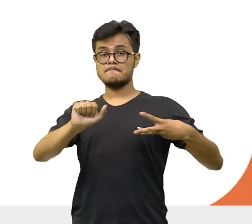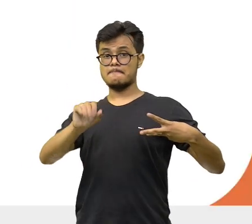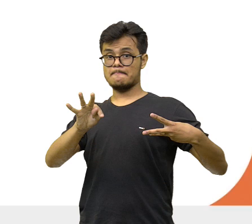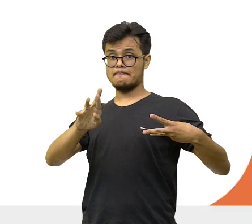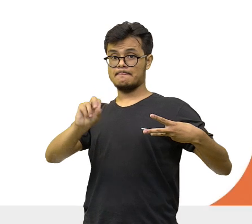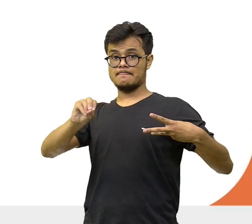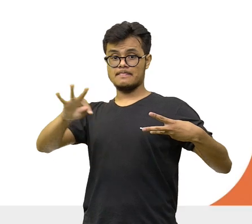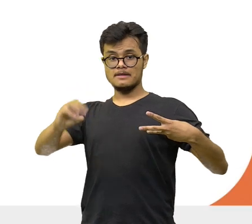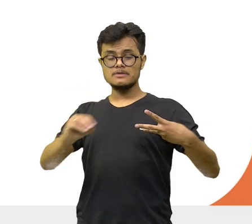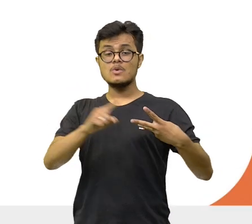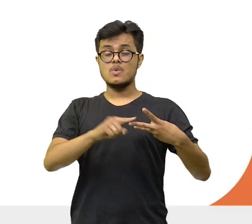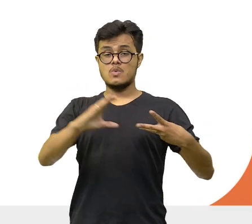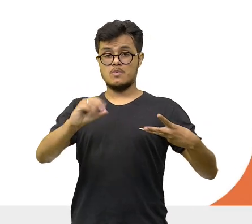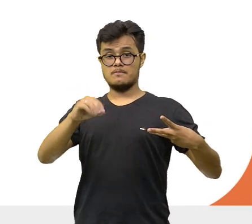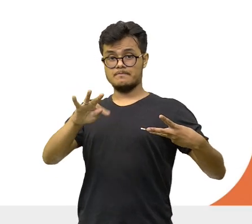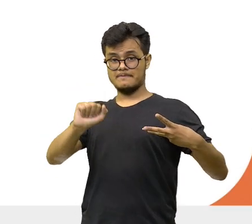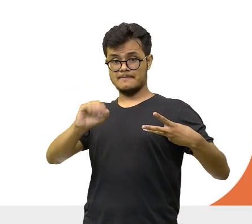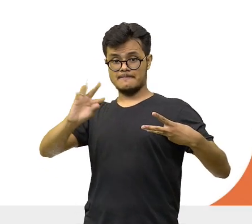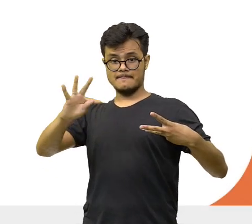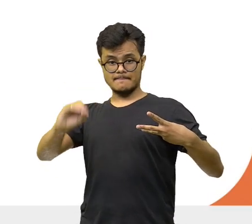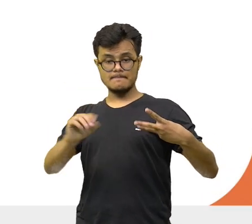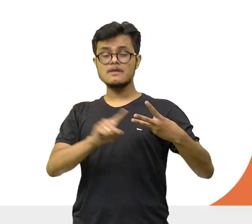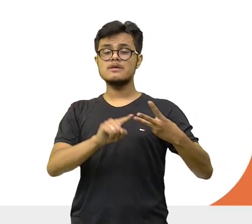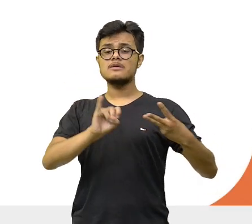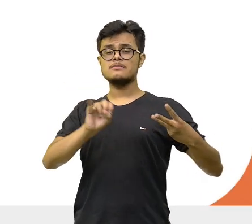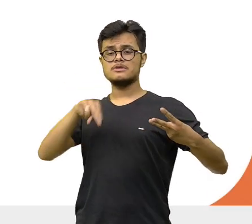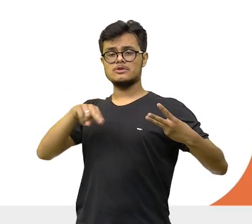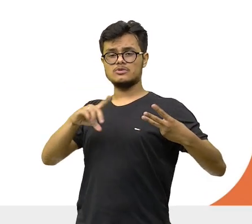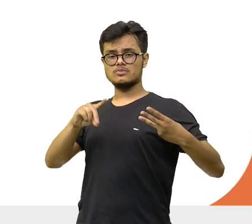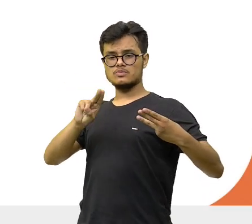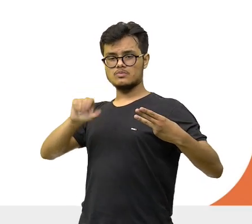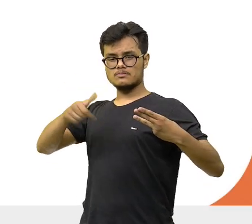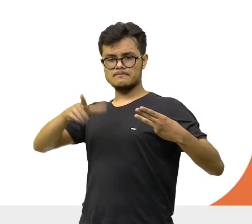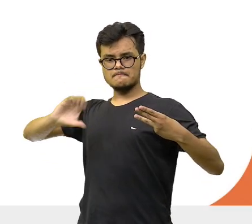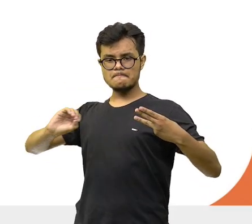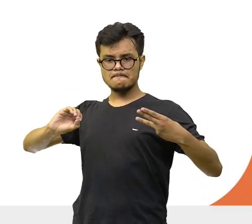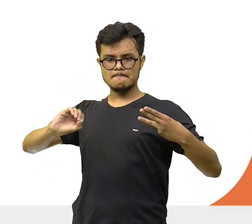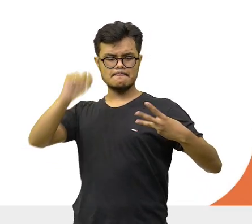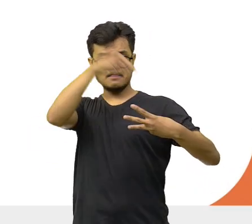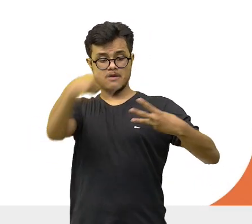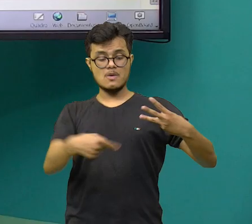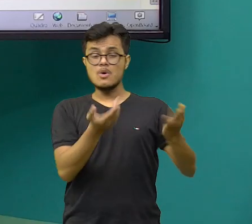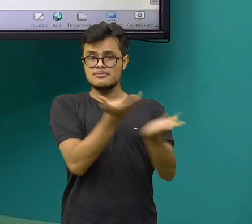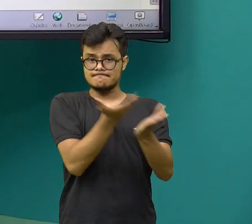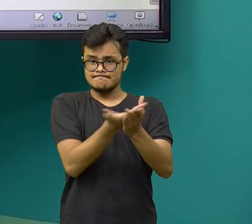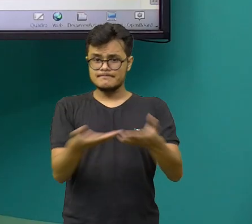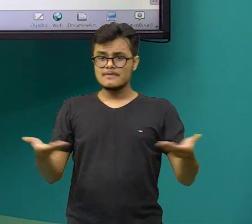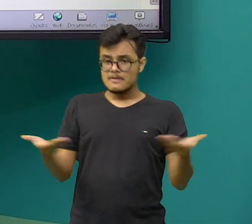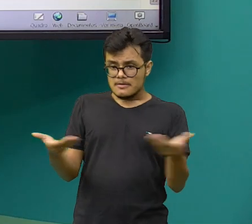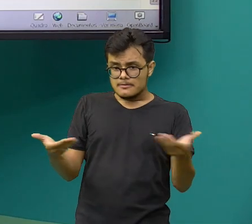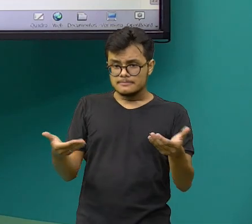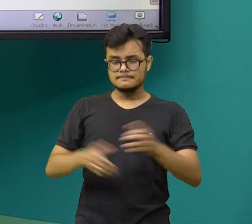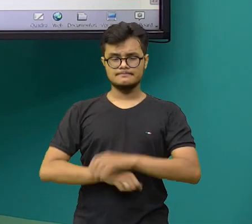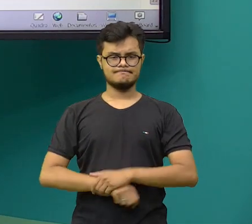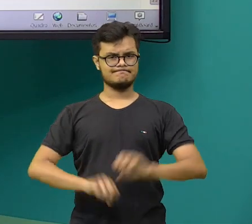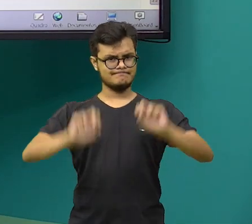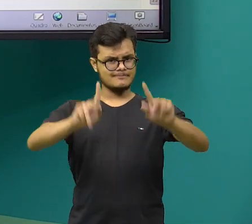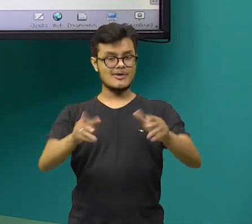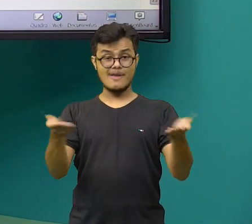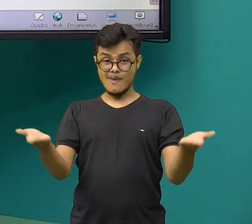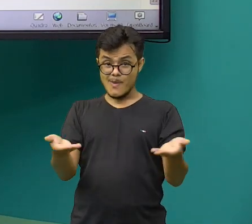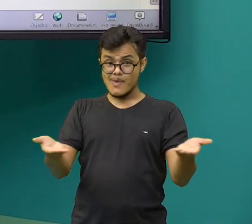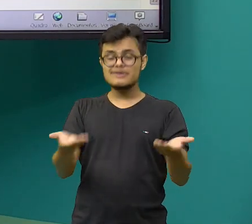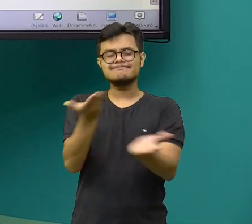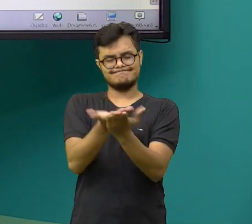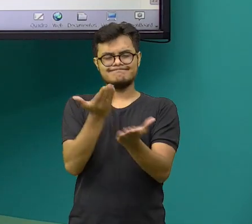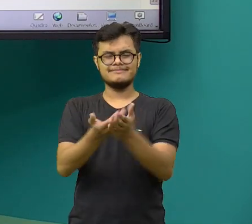atrito, contato e indução. São eles três que nós vamos estudar na nossa aula de